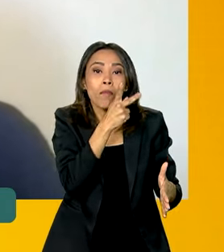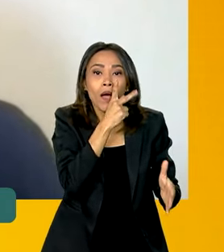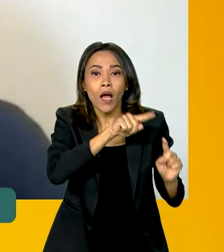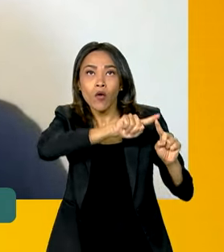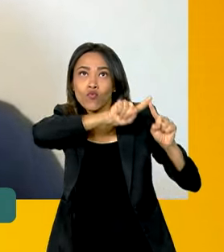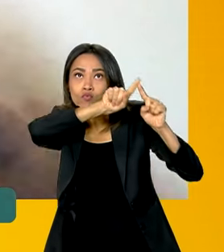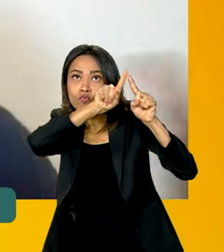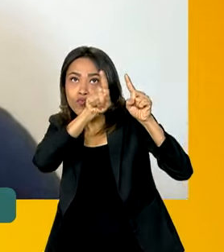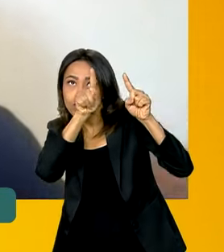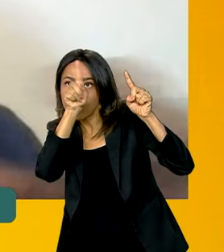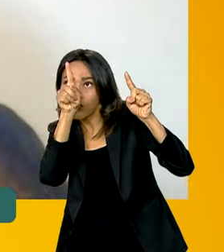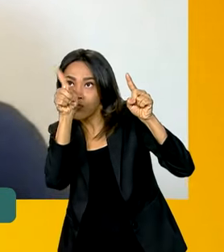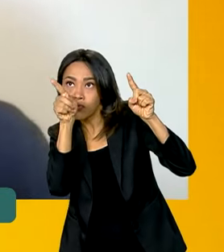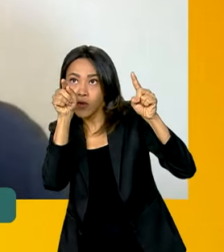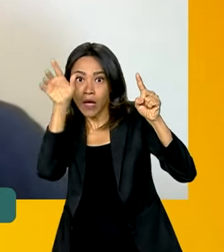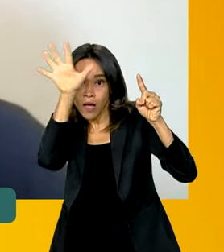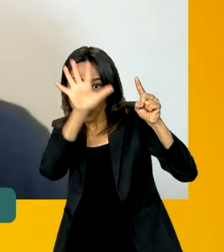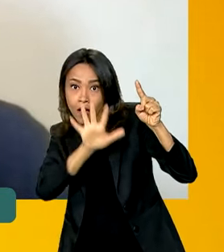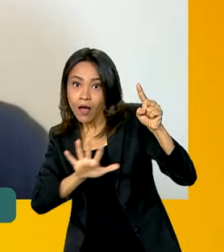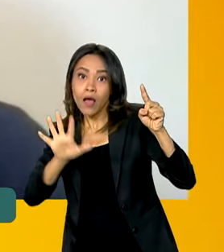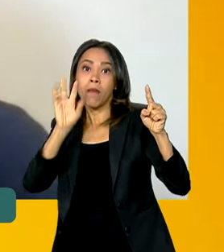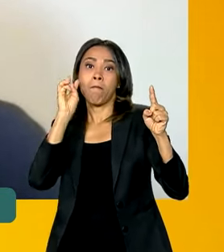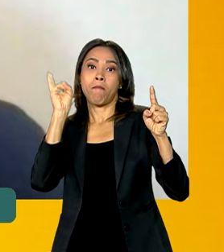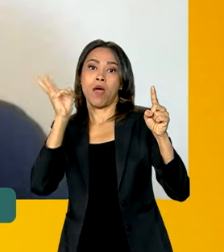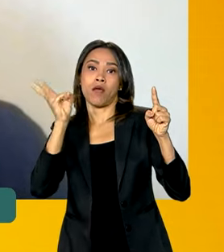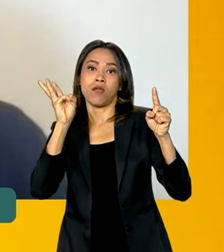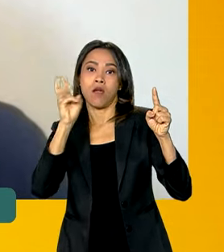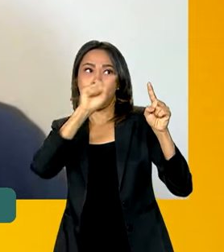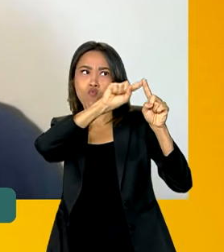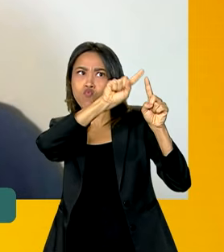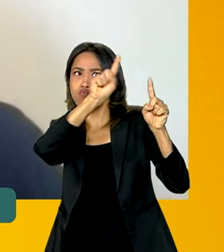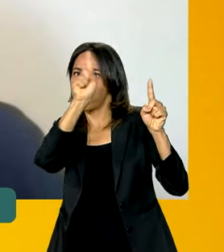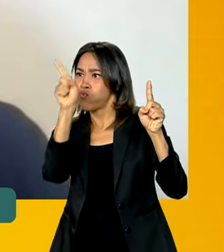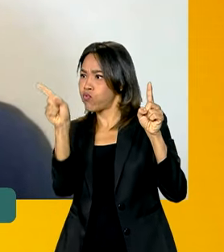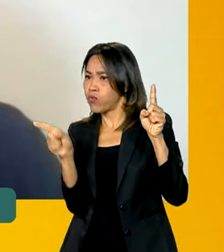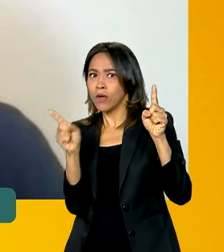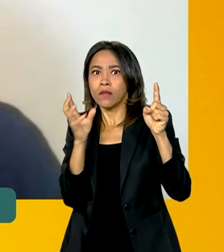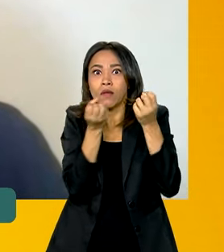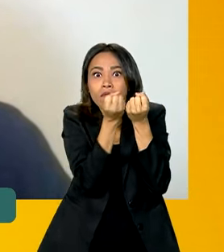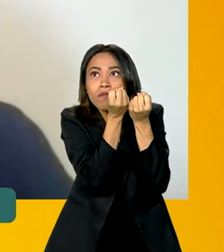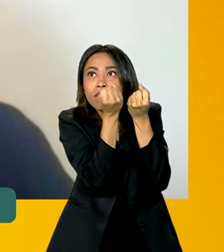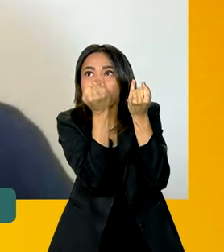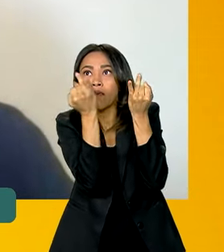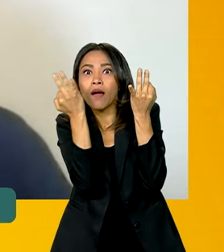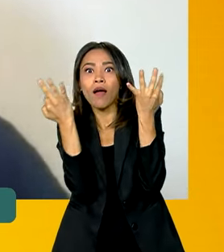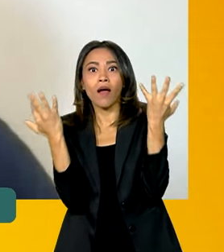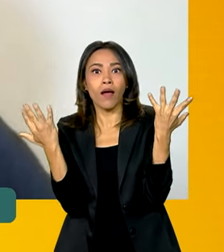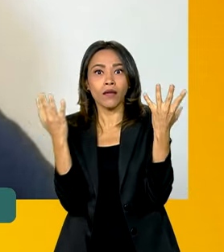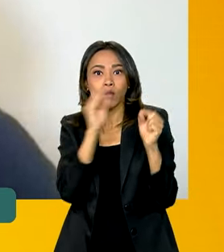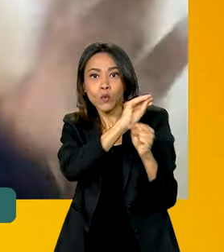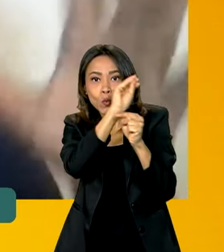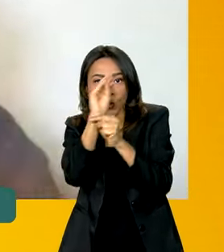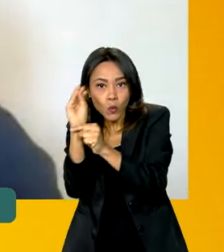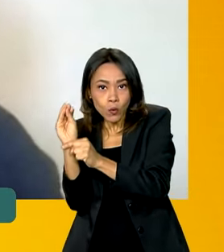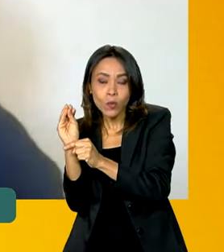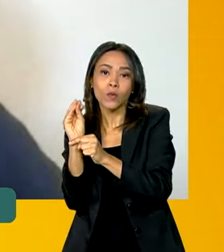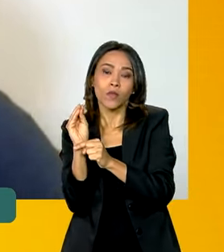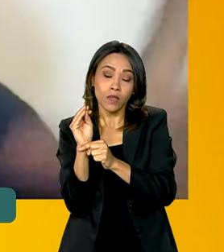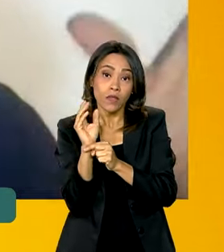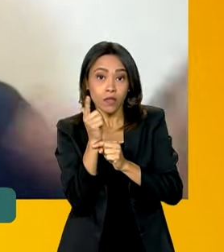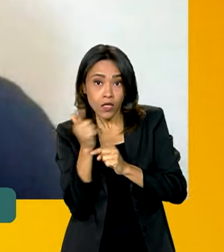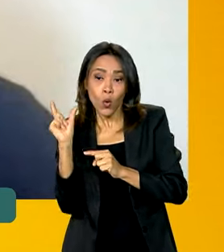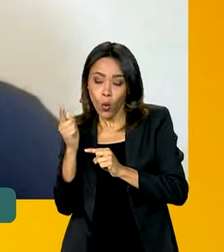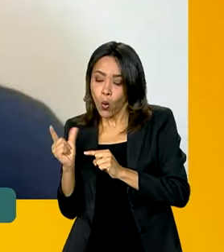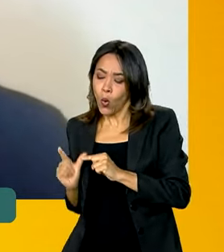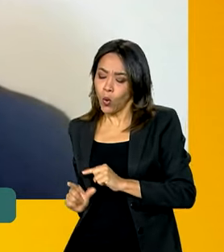Maranhão. Naquela área ali, a gente também tem várias unidades de conservação, costeiras e marinhas, né? Nas outras áreas